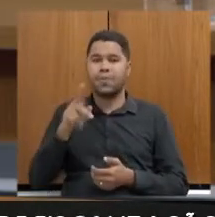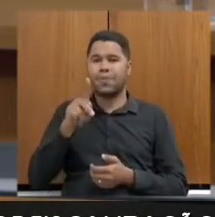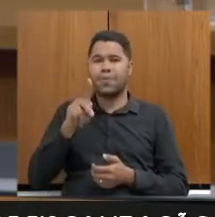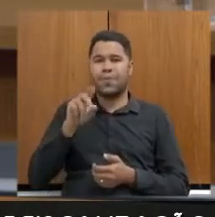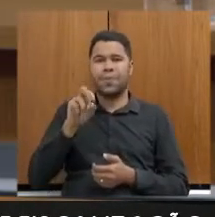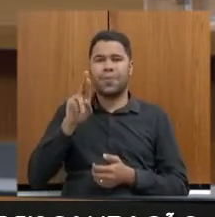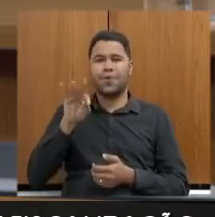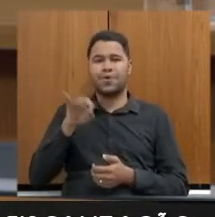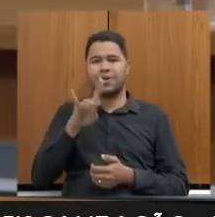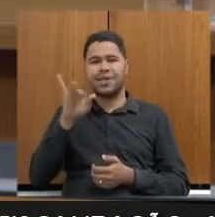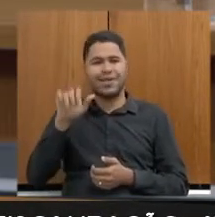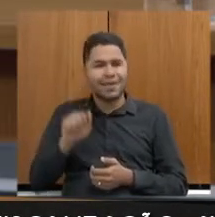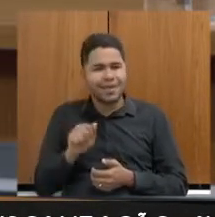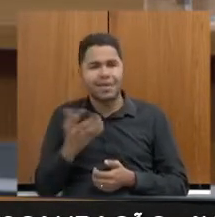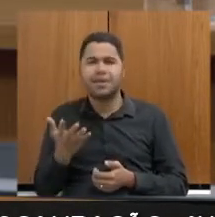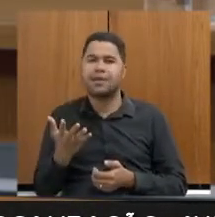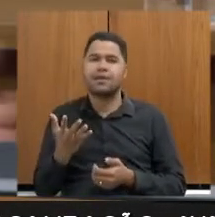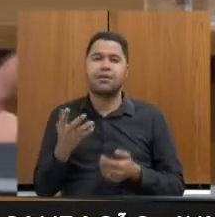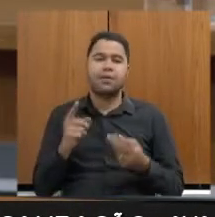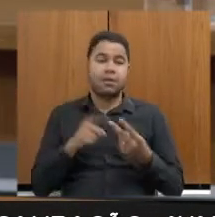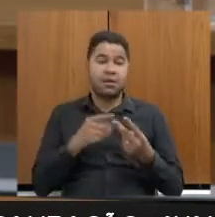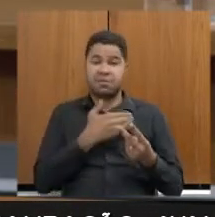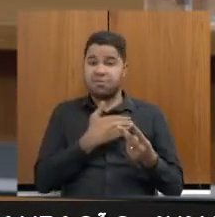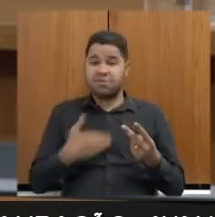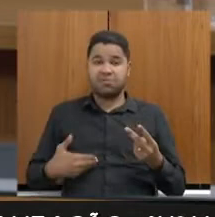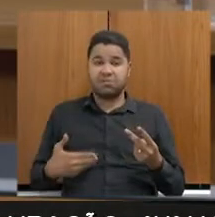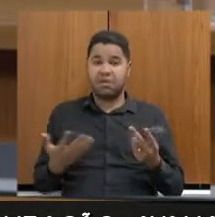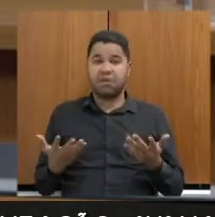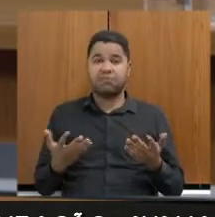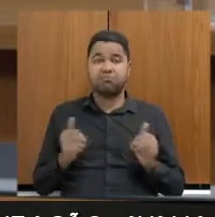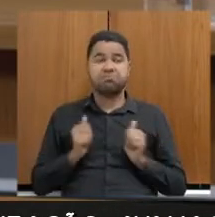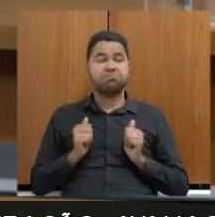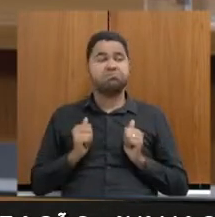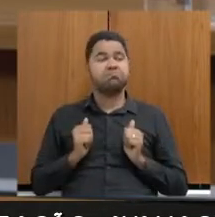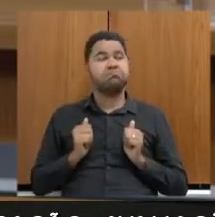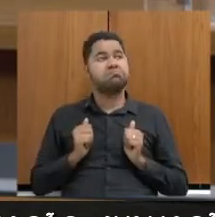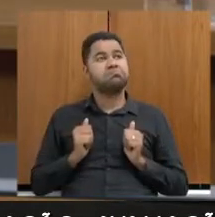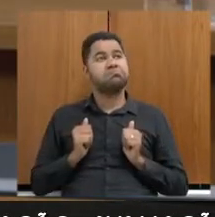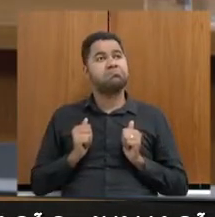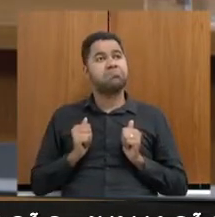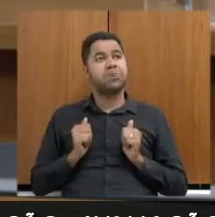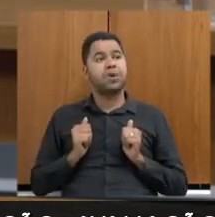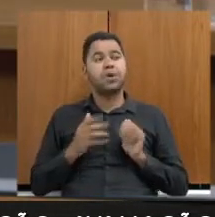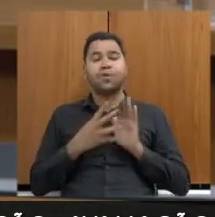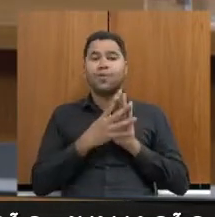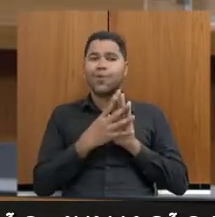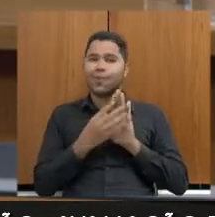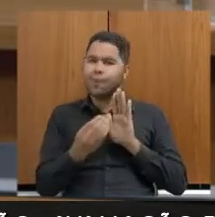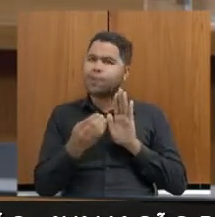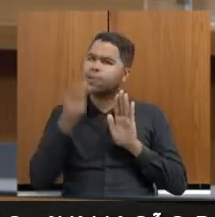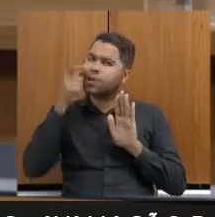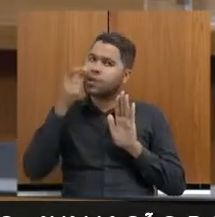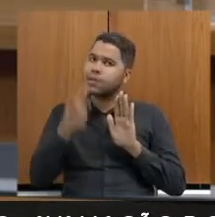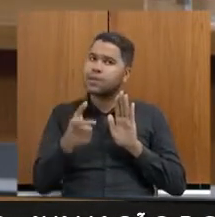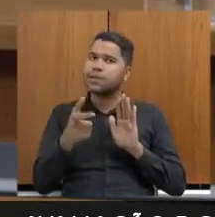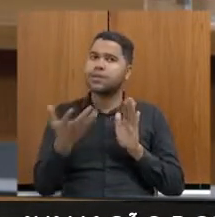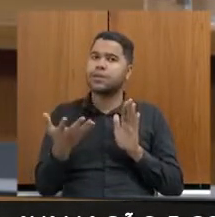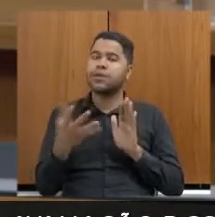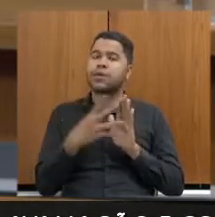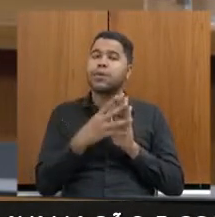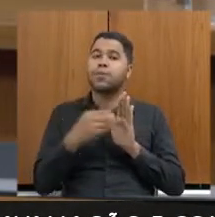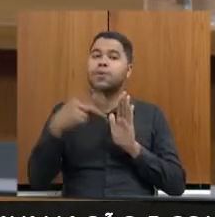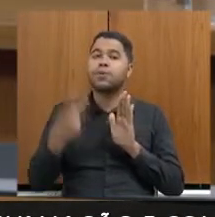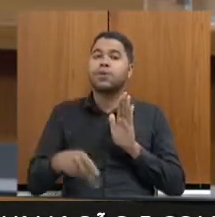Porteirinha nem a prefeitura nem o governo do estado quis fazer E aí foi um modelo bastante interessante né de